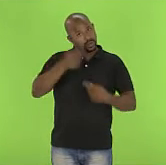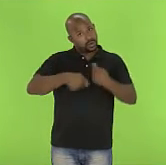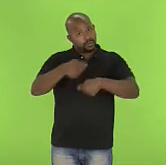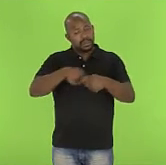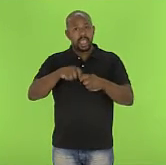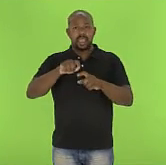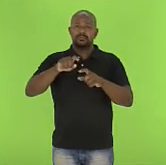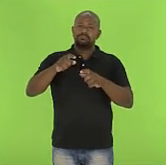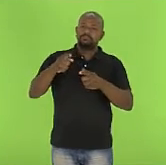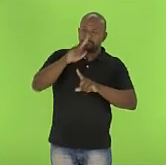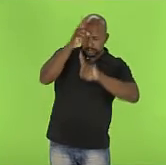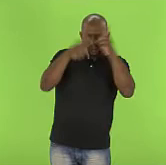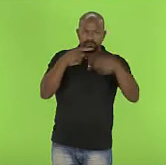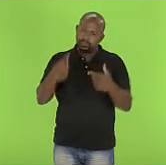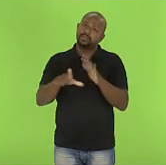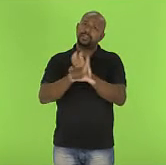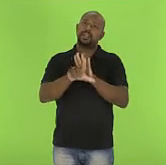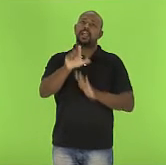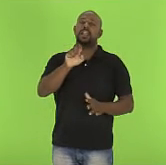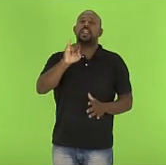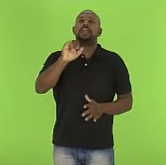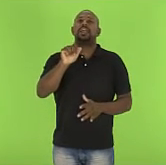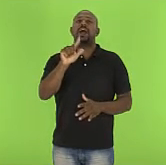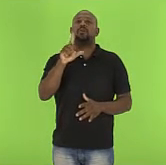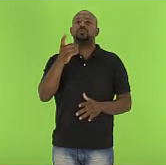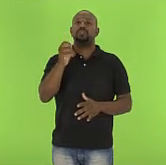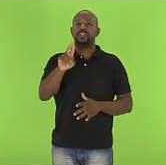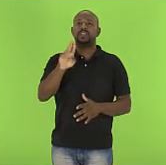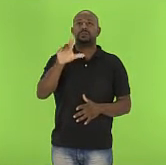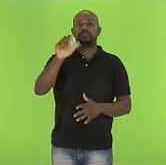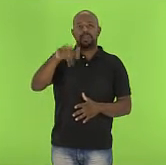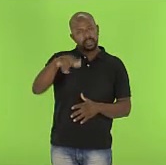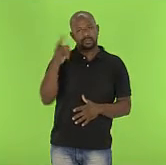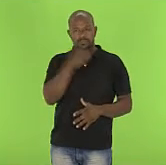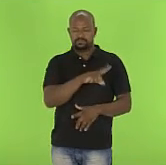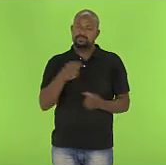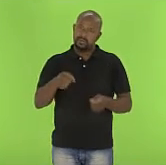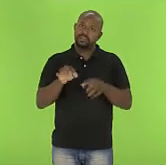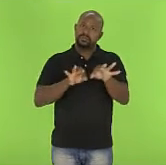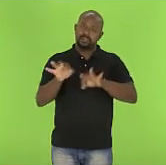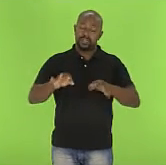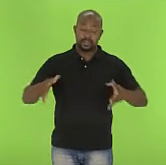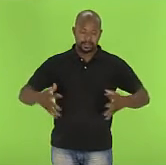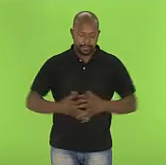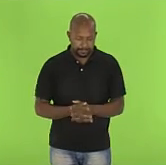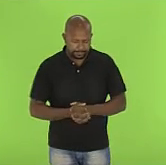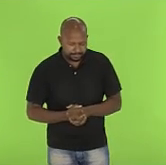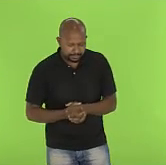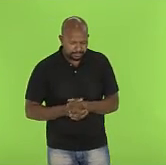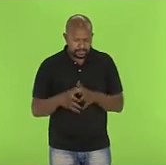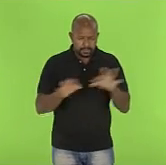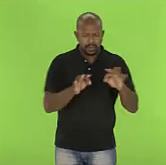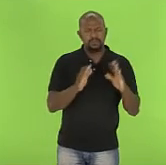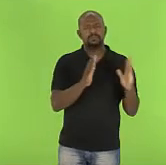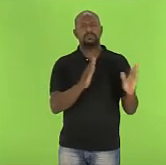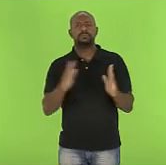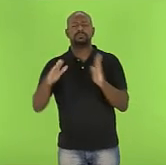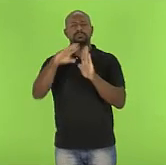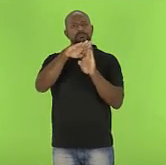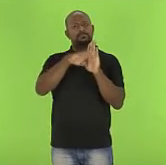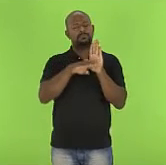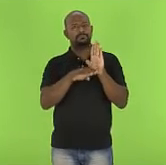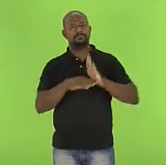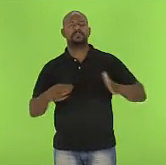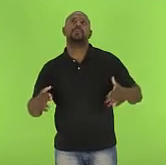Cultura e Economia Criativa do Rio de Janeiro, através da Lei Aldir Blanc, que possibilitou esse projeto. Isso aí. A gente preparou um